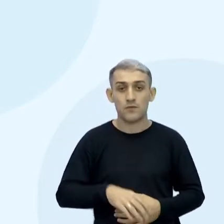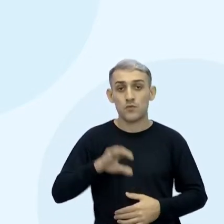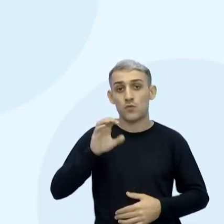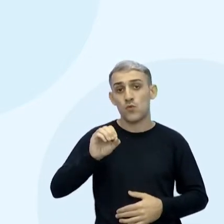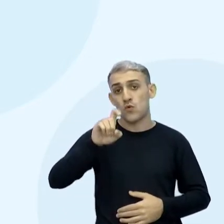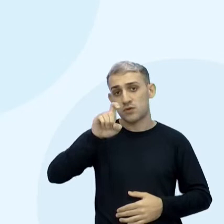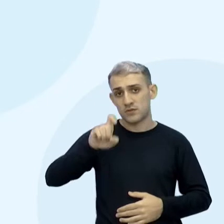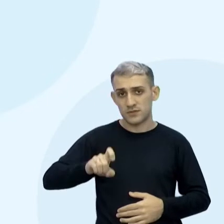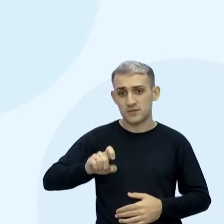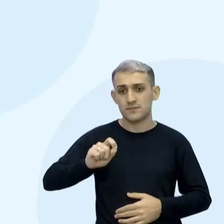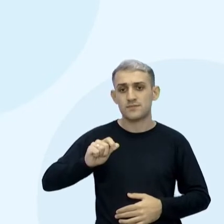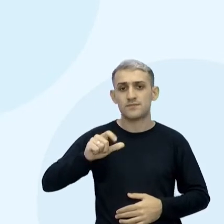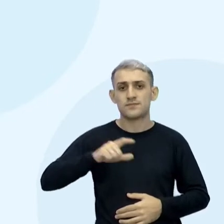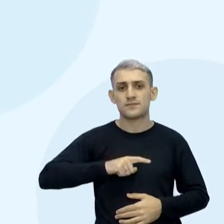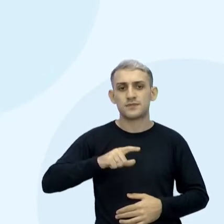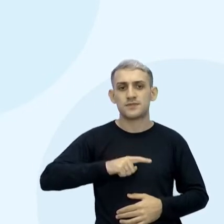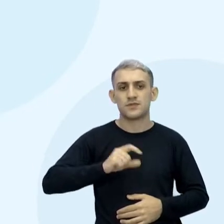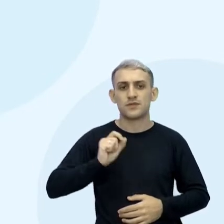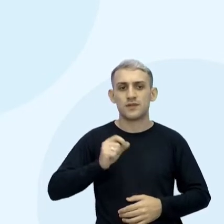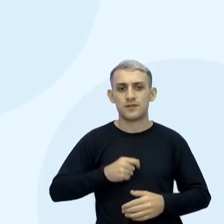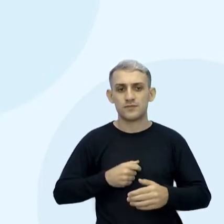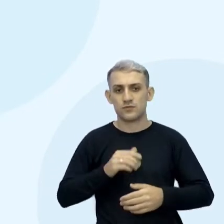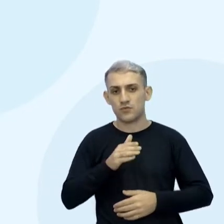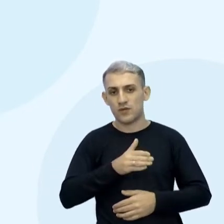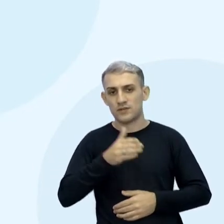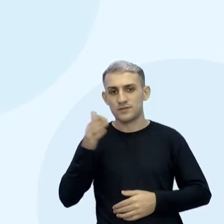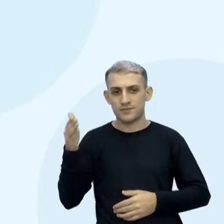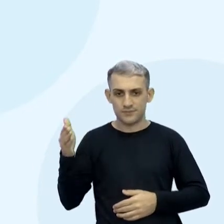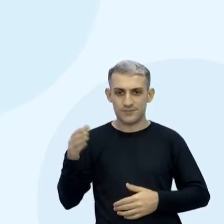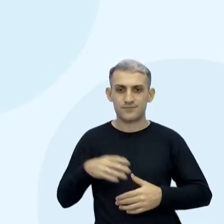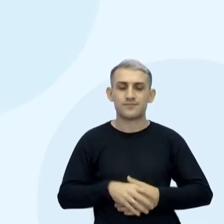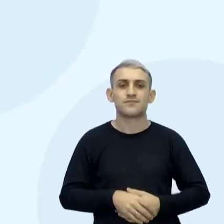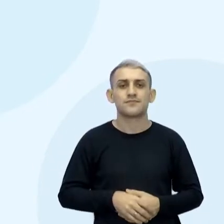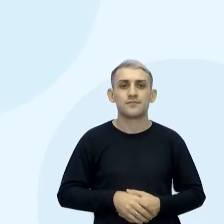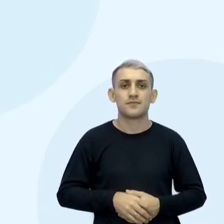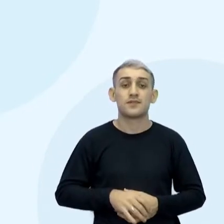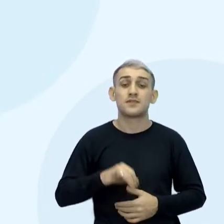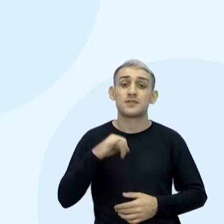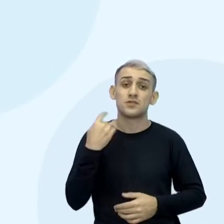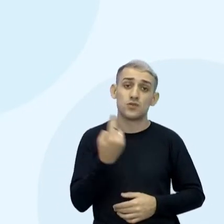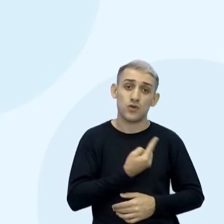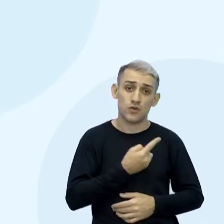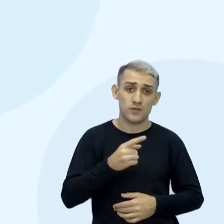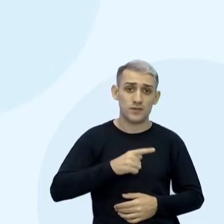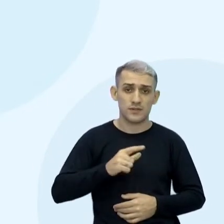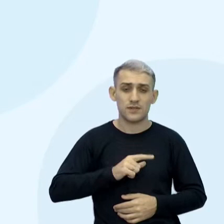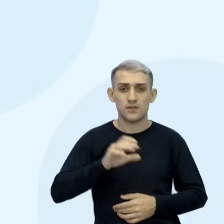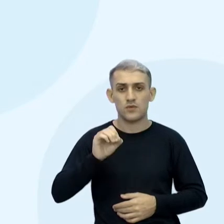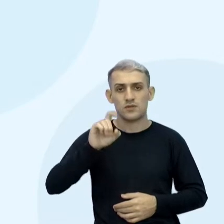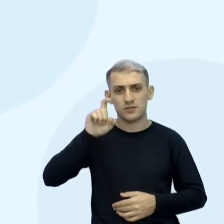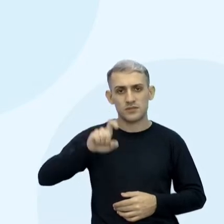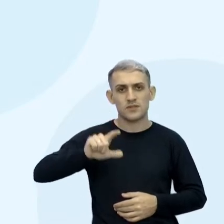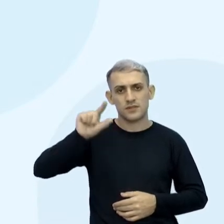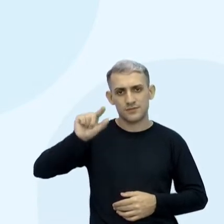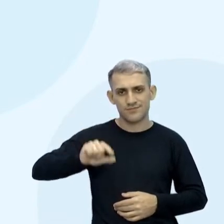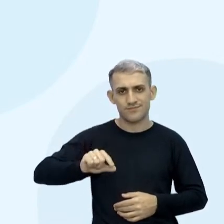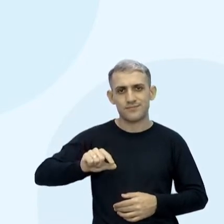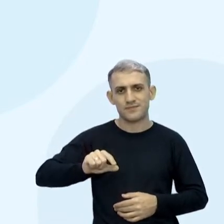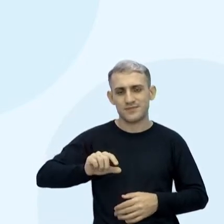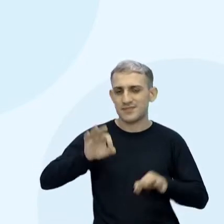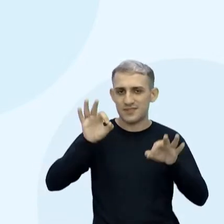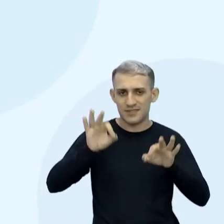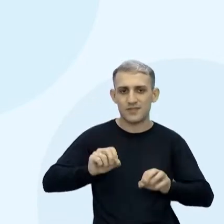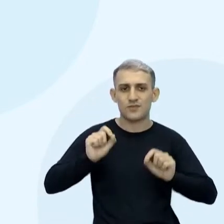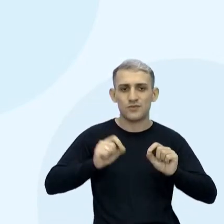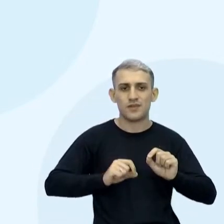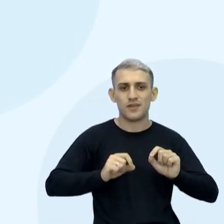oxigênio está desse lado, tá certo? Então, se a gente tem o oxigênio caindo, consequentemente,